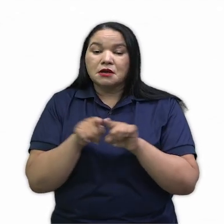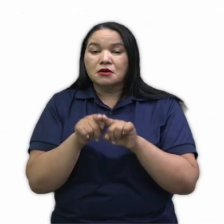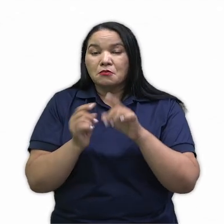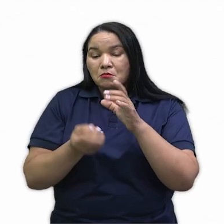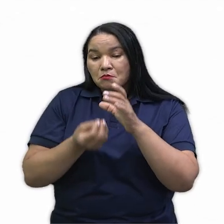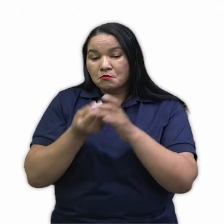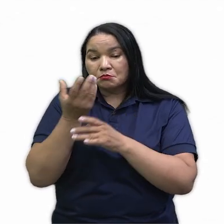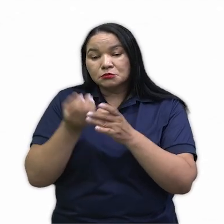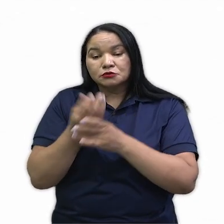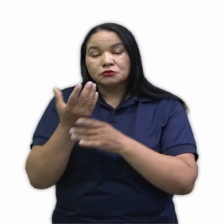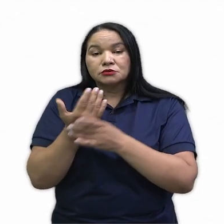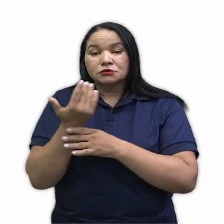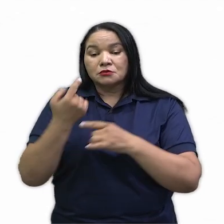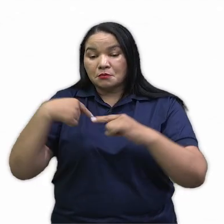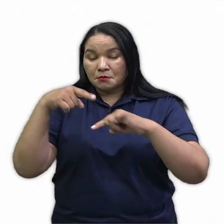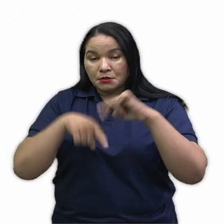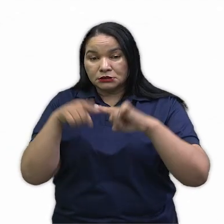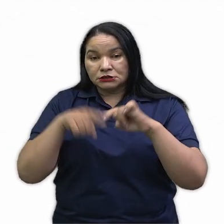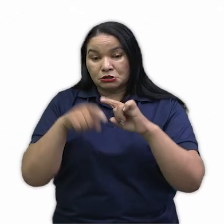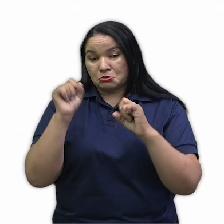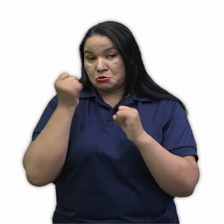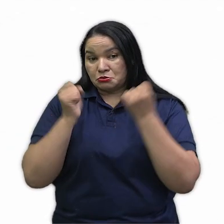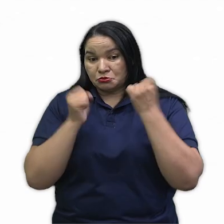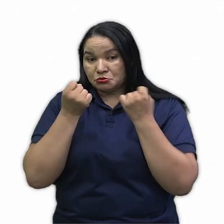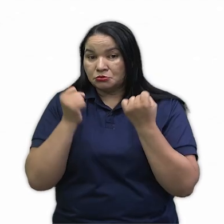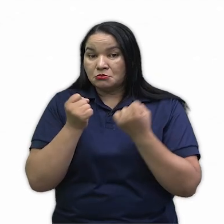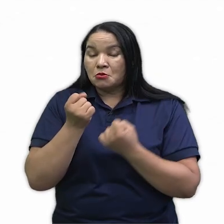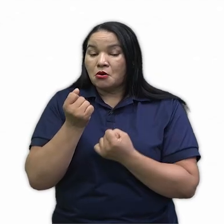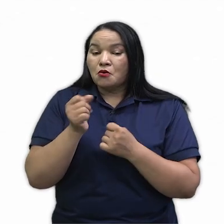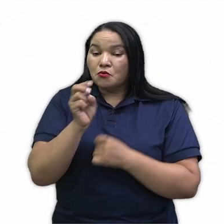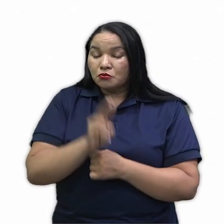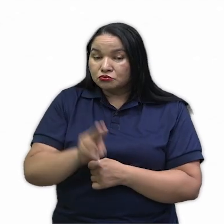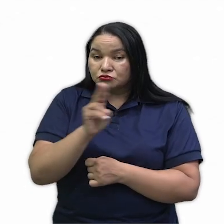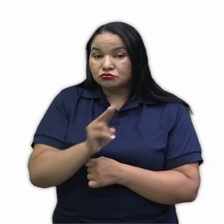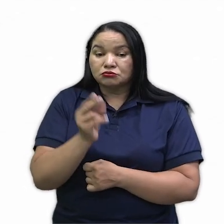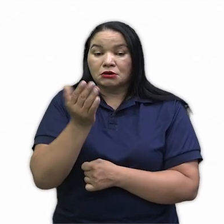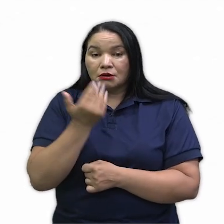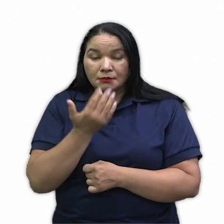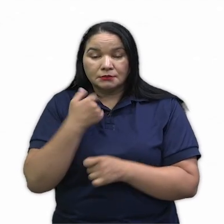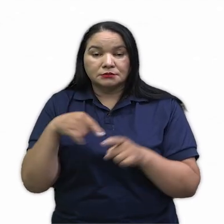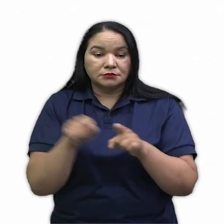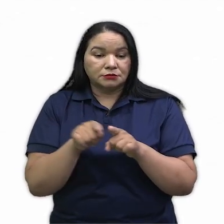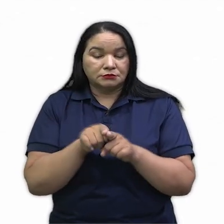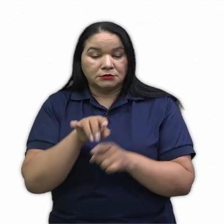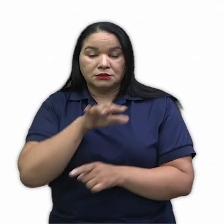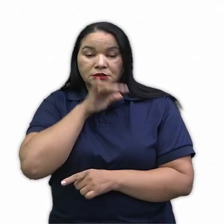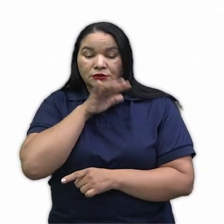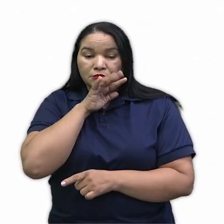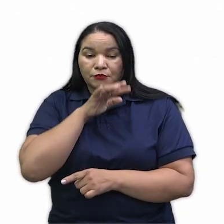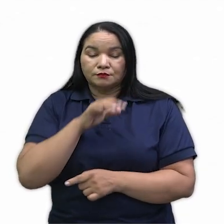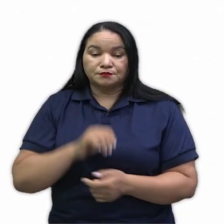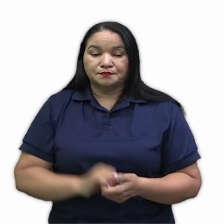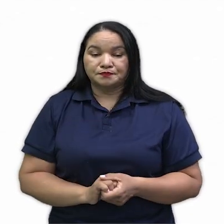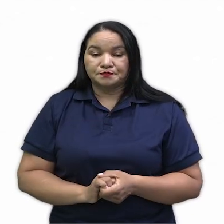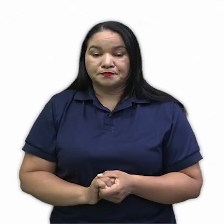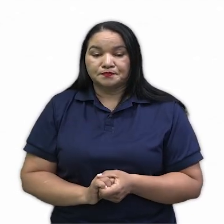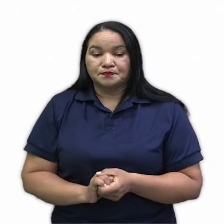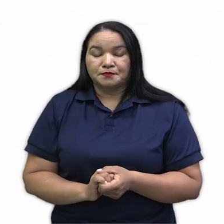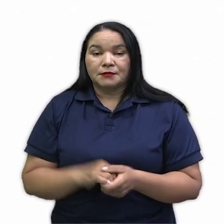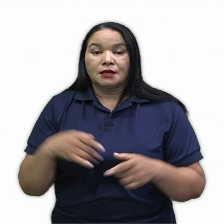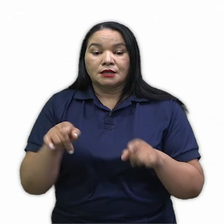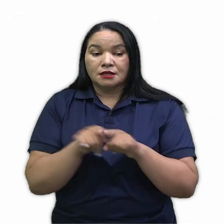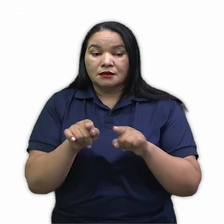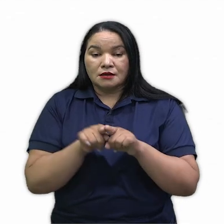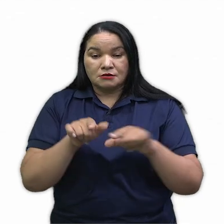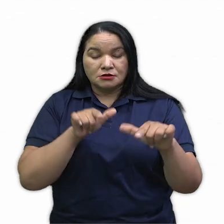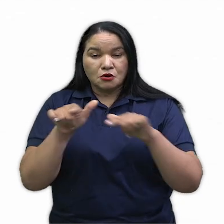em produtos industrializados, geralmente para o consumo humano ou até mesmo animal. Agora, eles desempenham uma